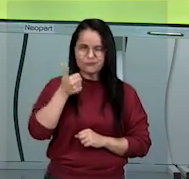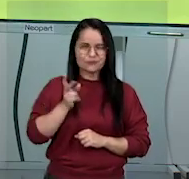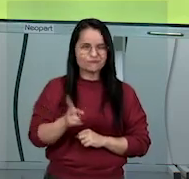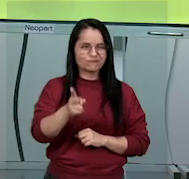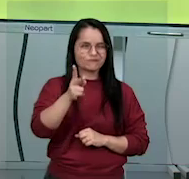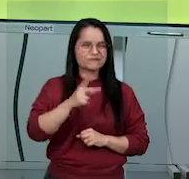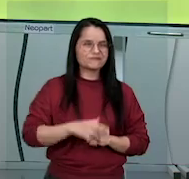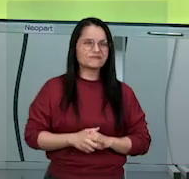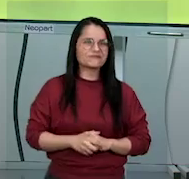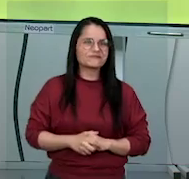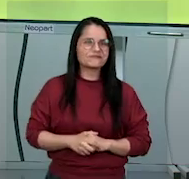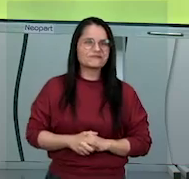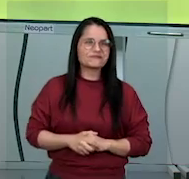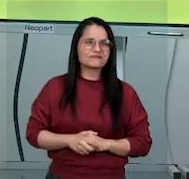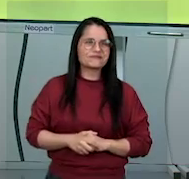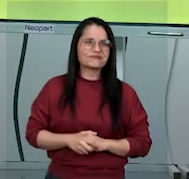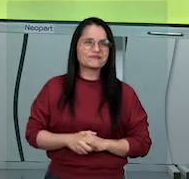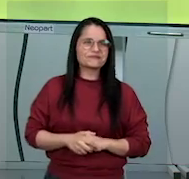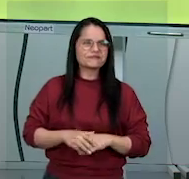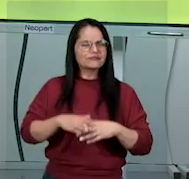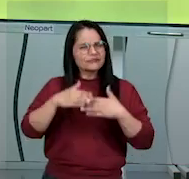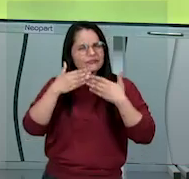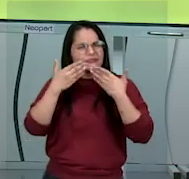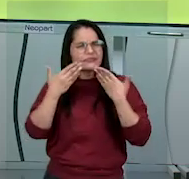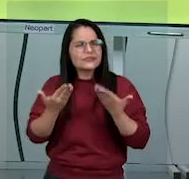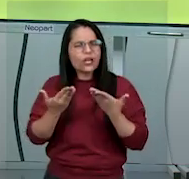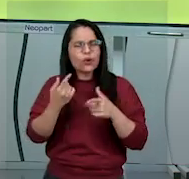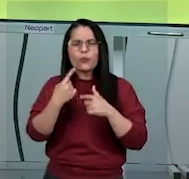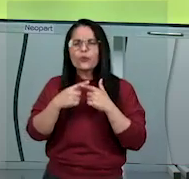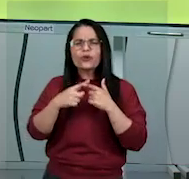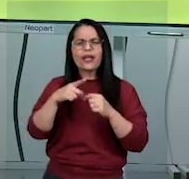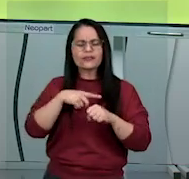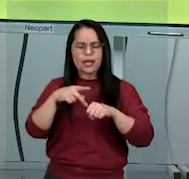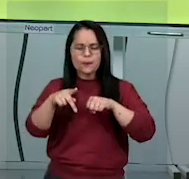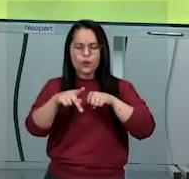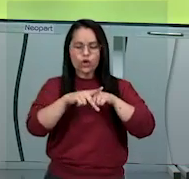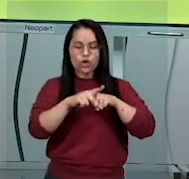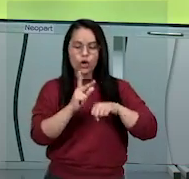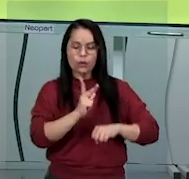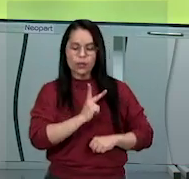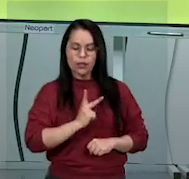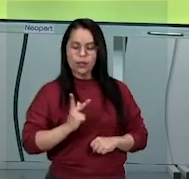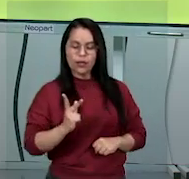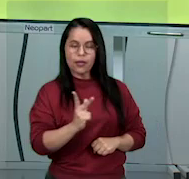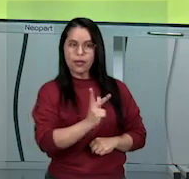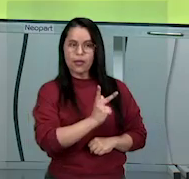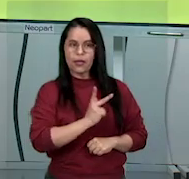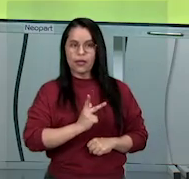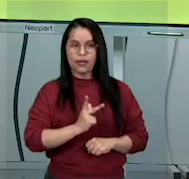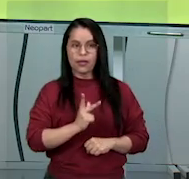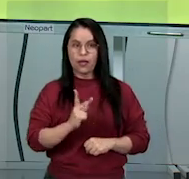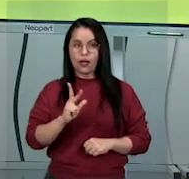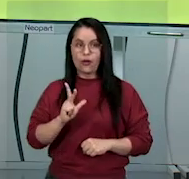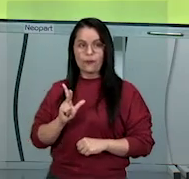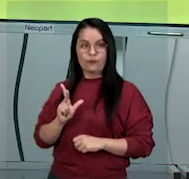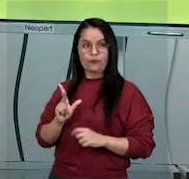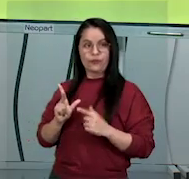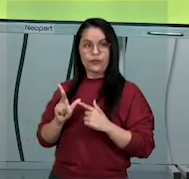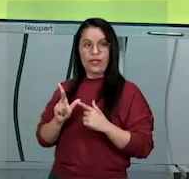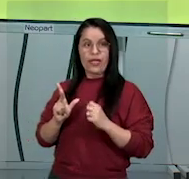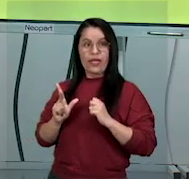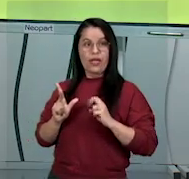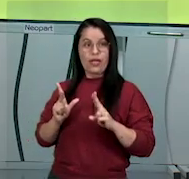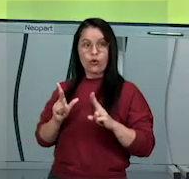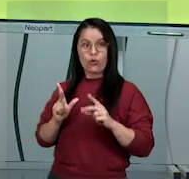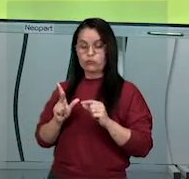estudar? Muito bem. Então, para que servem os pronomes pessoais? Por que ele chama pessoal? Porque